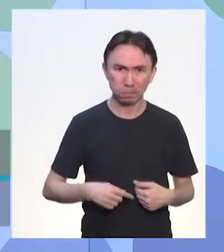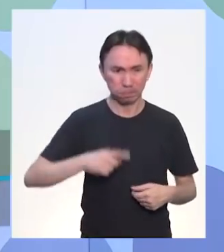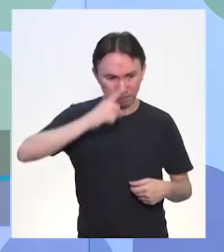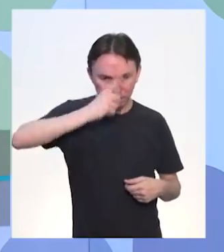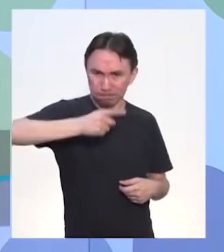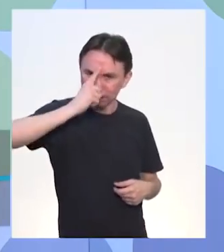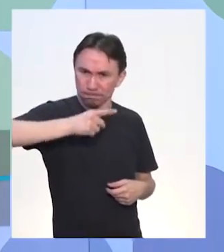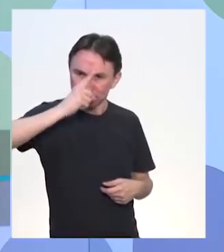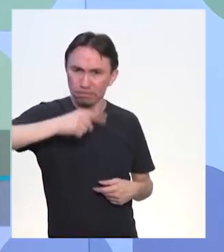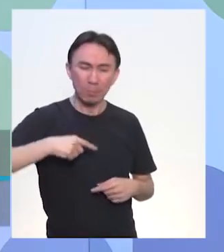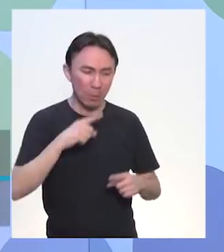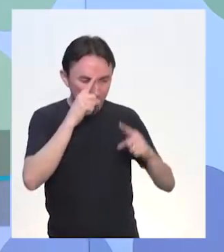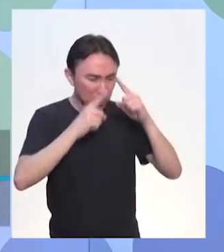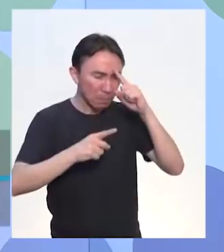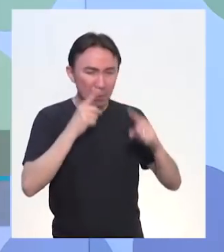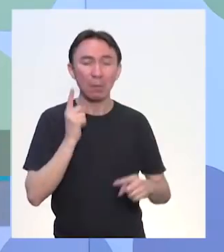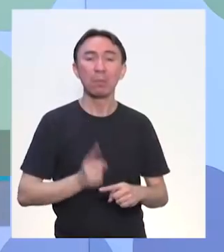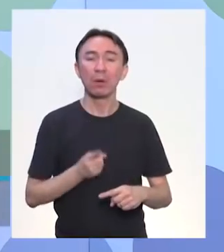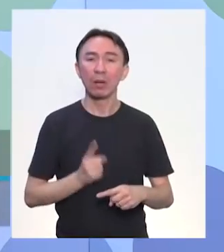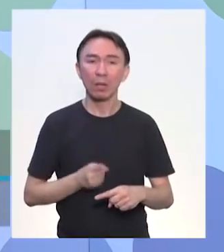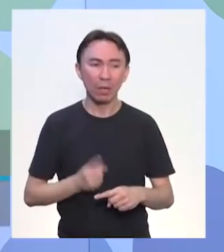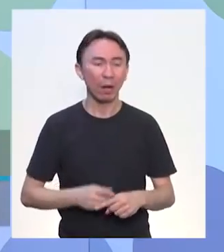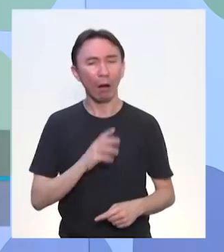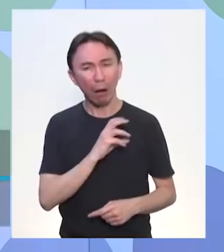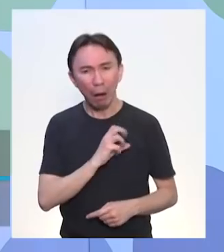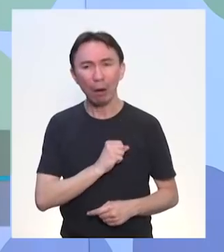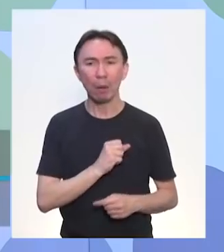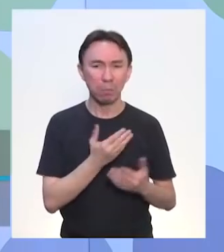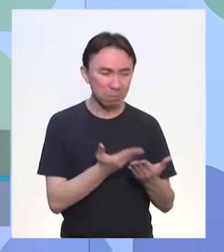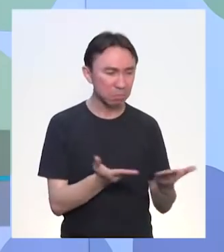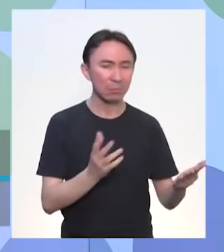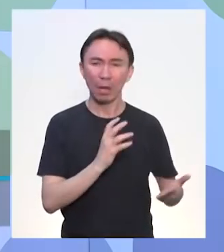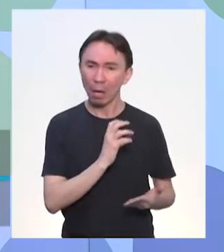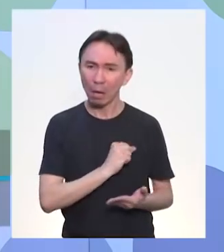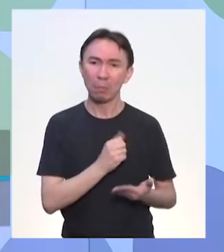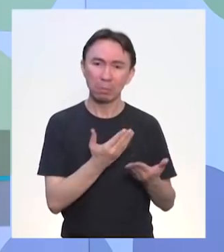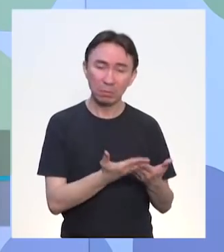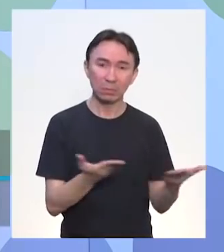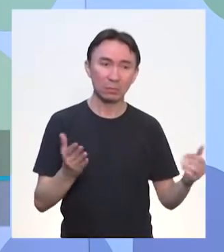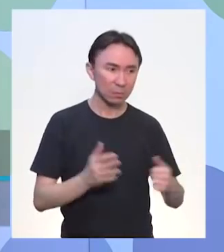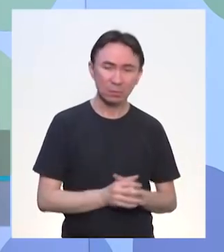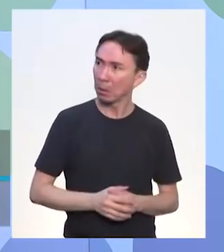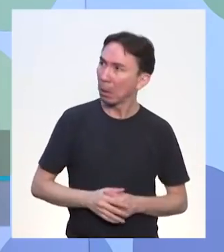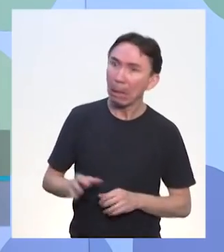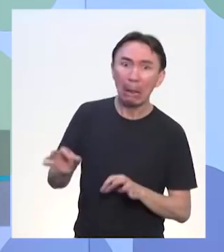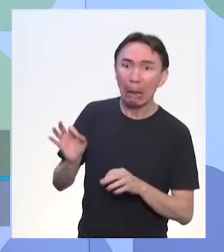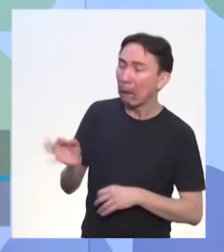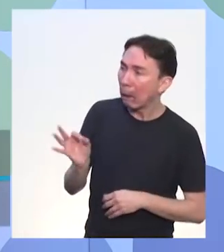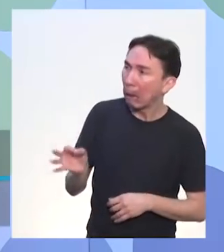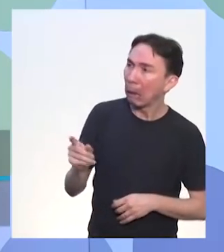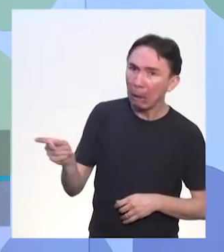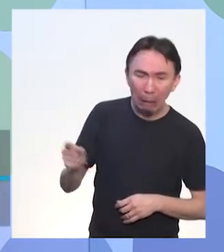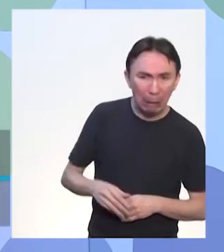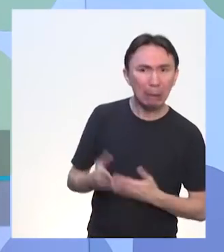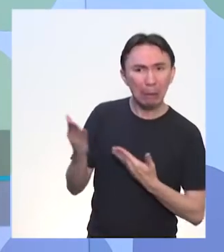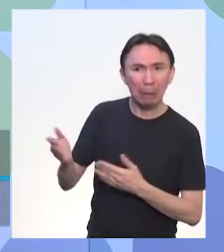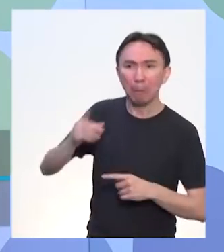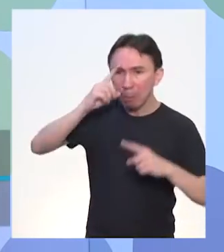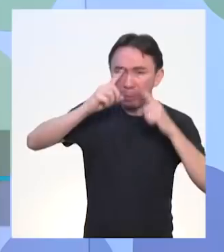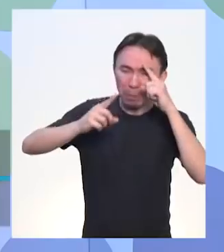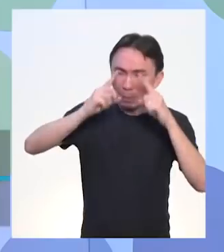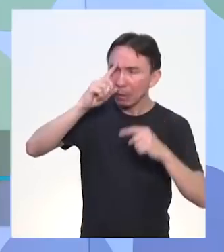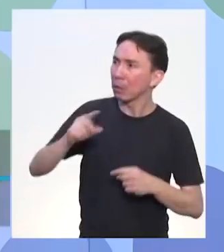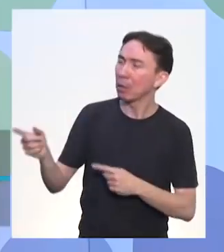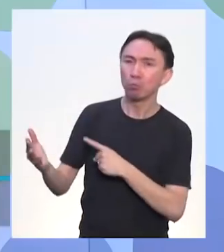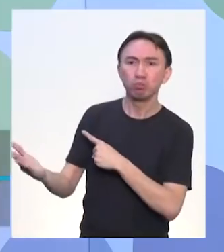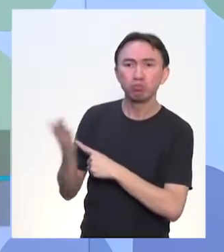ajudando vocês, porque eu amo vocês. O pessoal, exatamente, vamos dar o poder na mão dele, que ele vai salvar a gente. Então, justamente por não ser apenas o